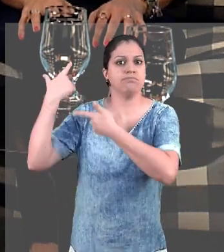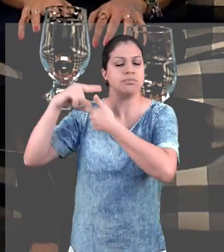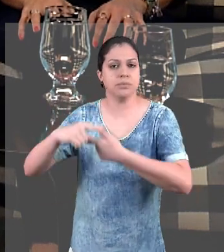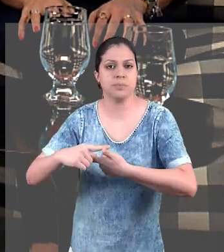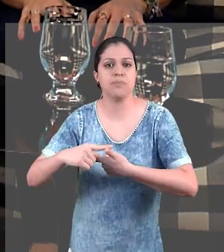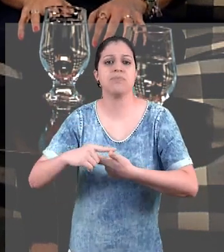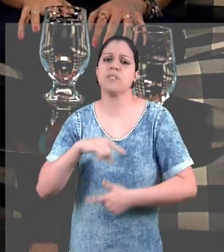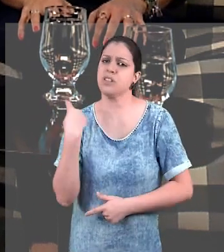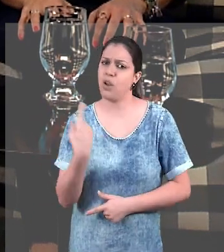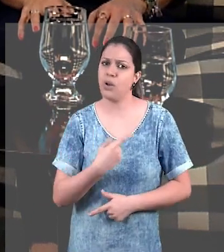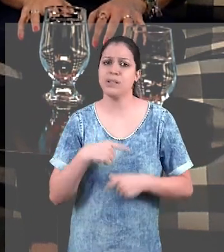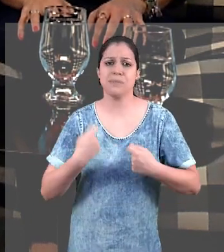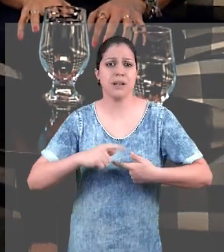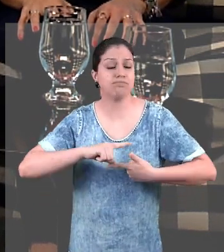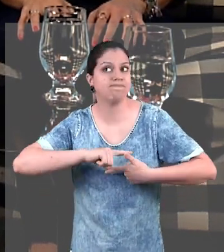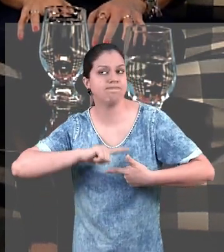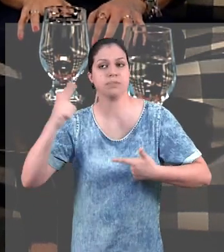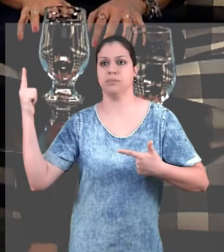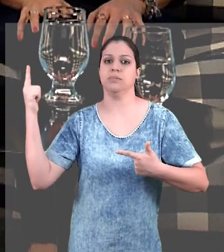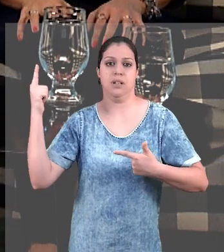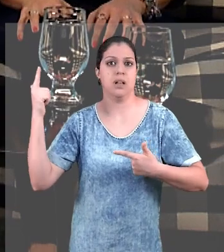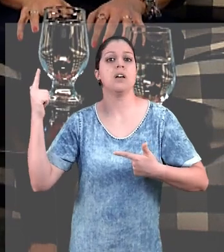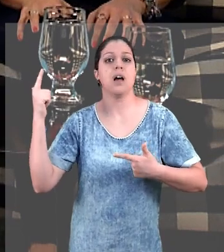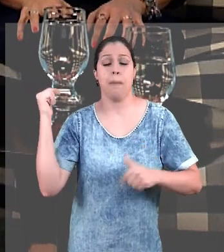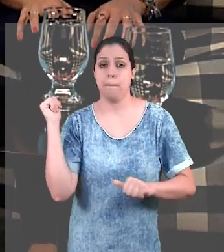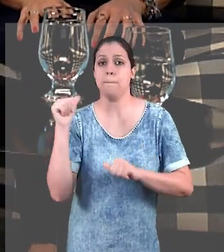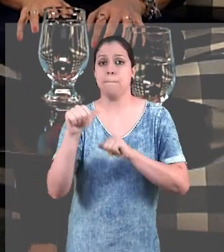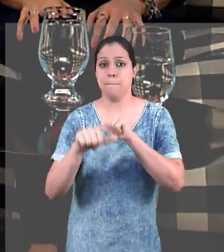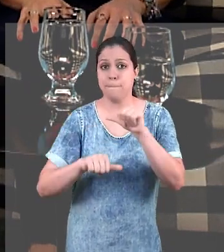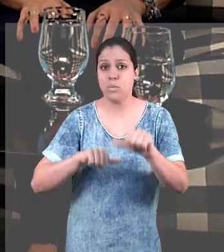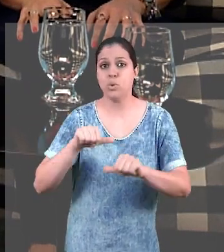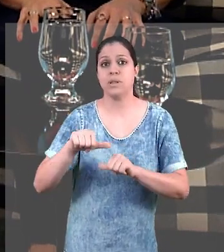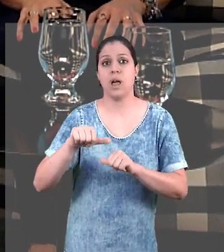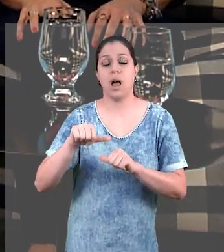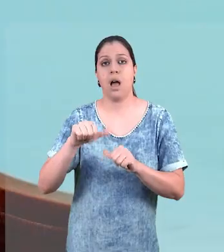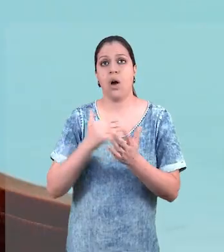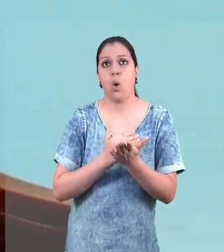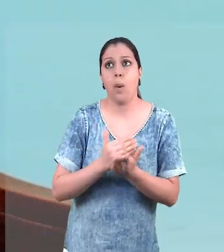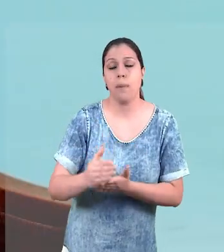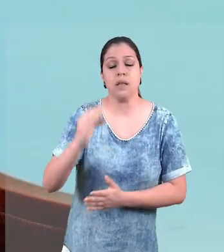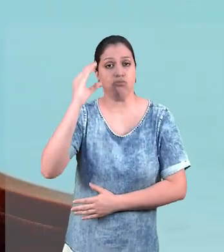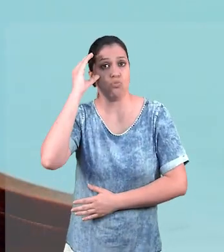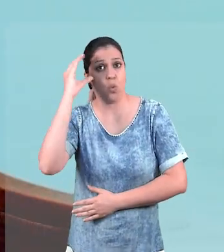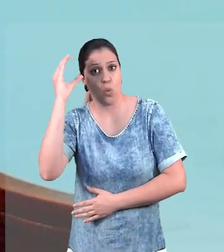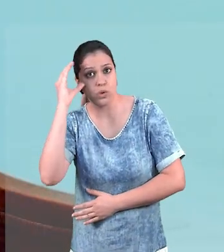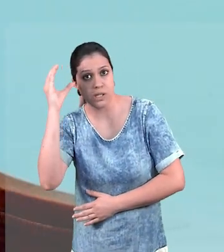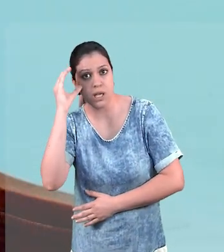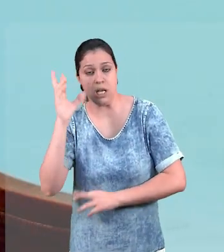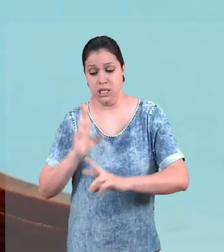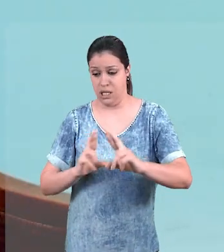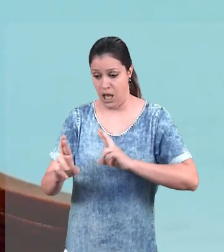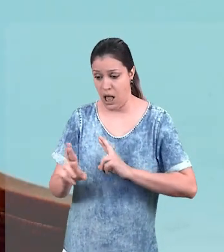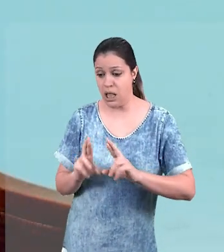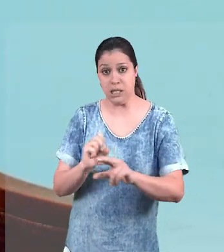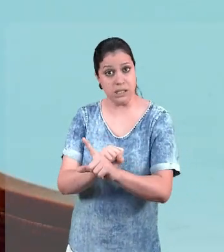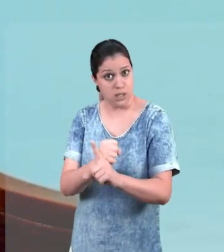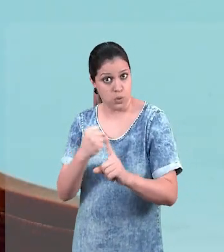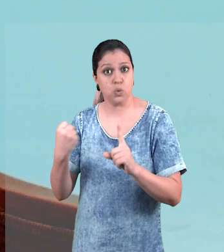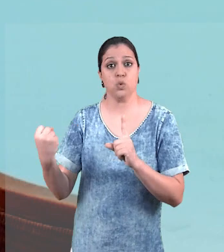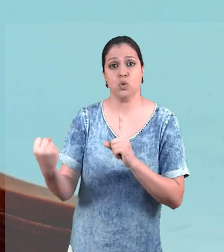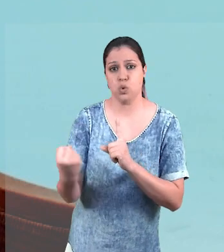enraizadas. Essa desconstrução, logo no início da formação da personalidade, das relações